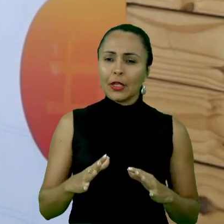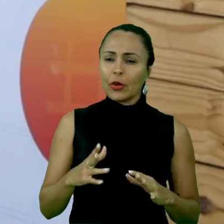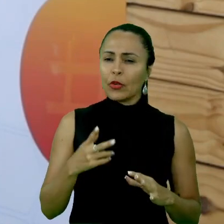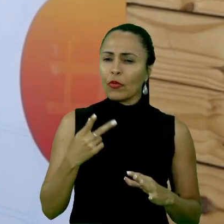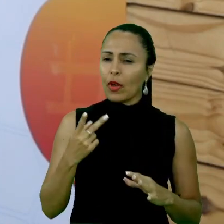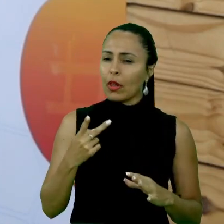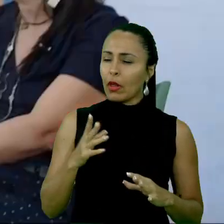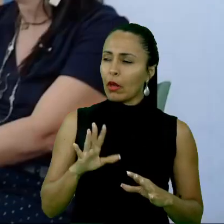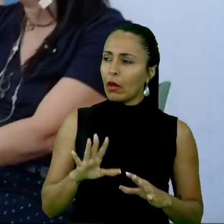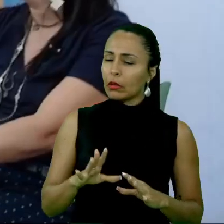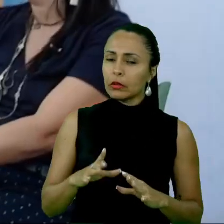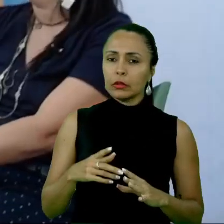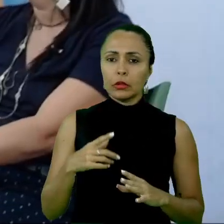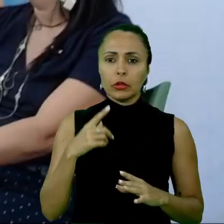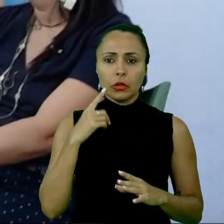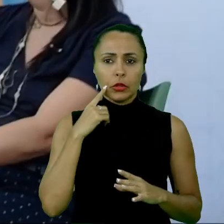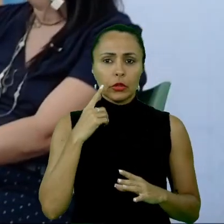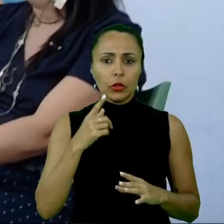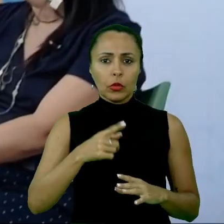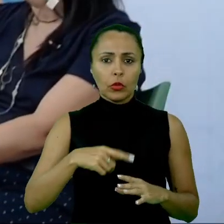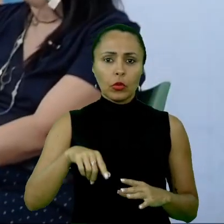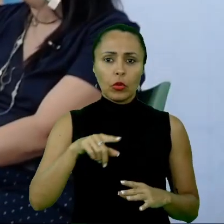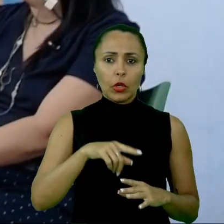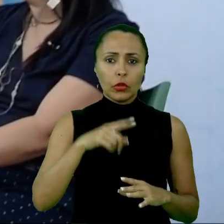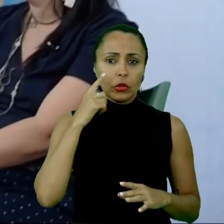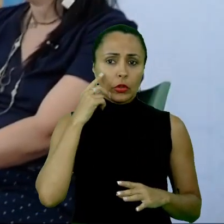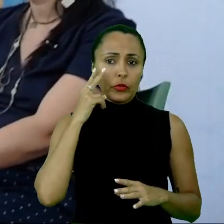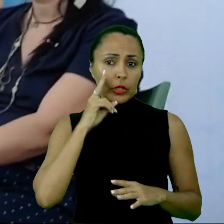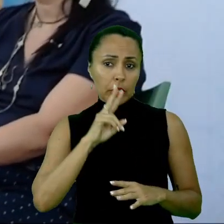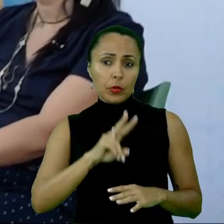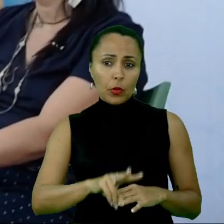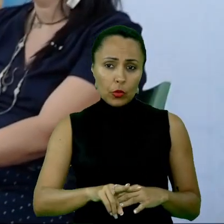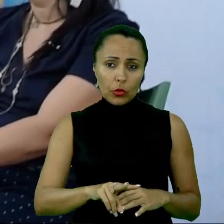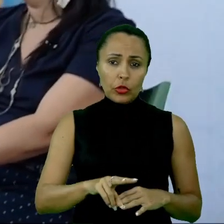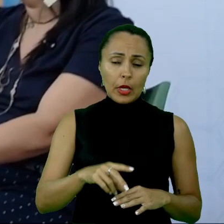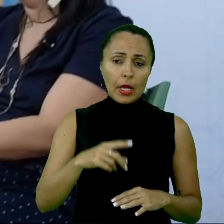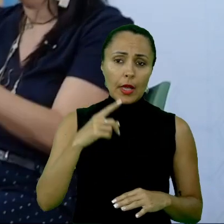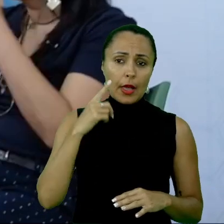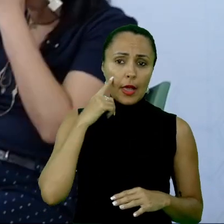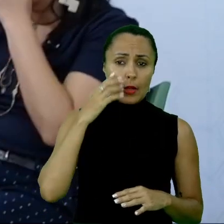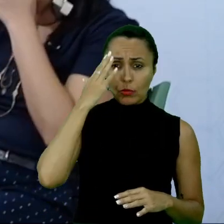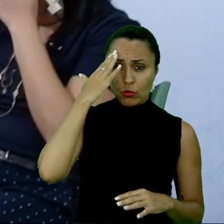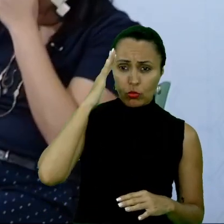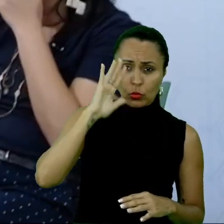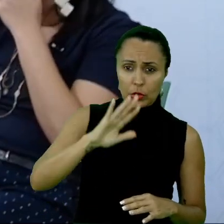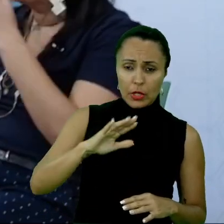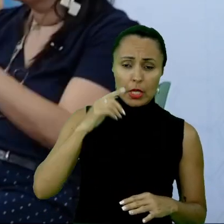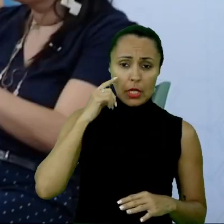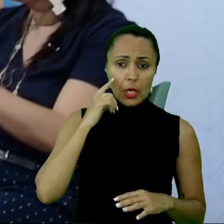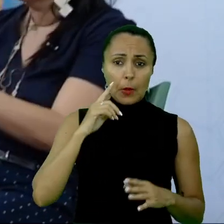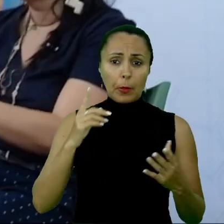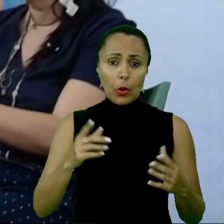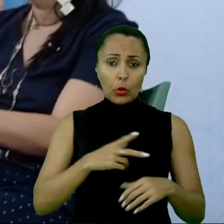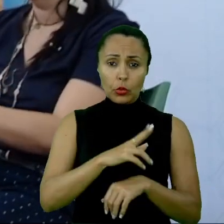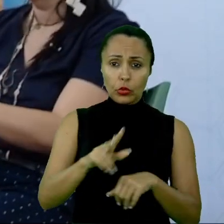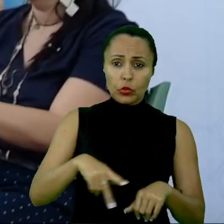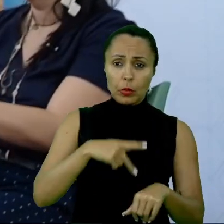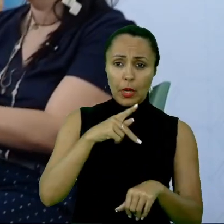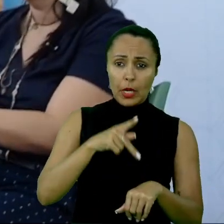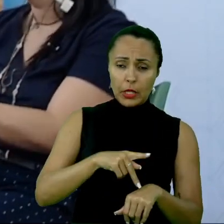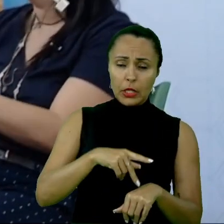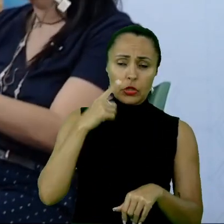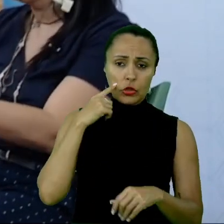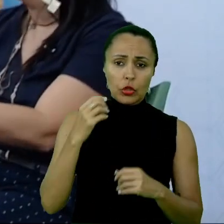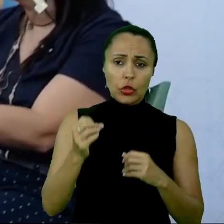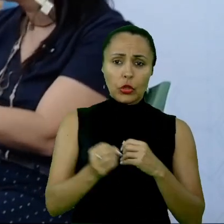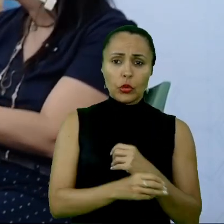coisa, quando viram souvenir. Sim, Não é? sim. Então, não sei, Nova York, ontem em outro episódio você falou disso, né?